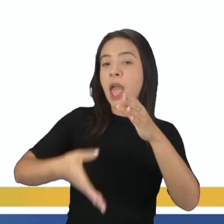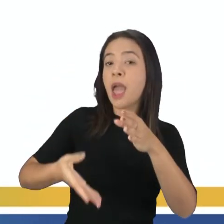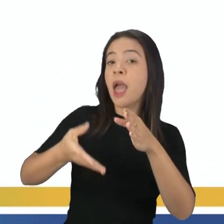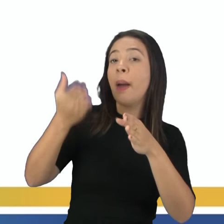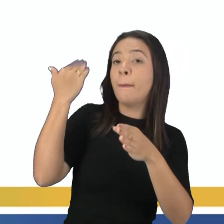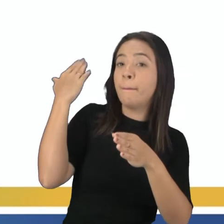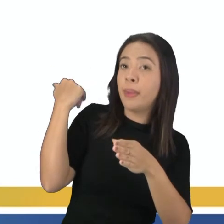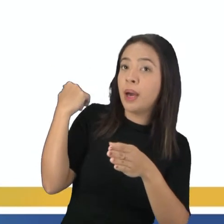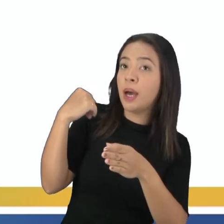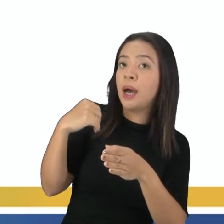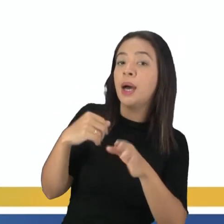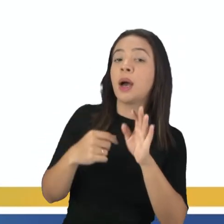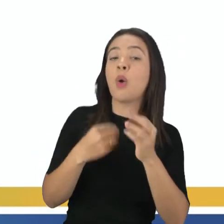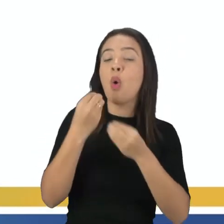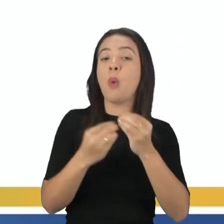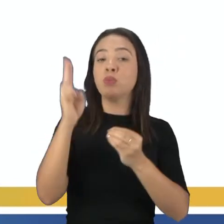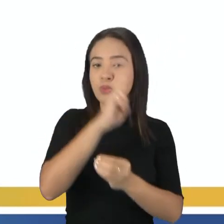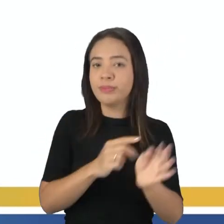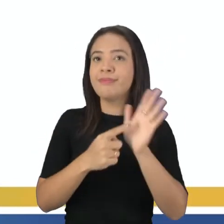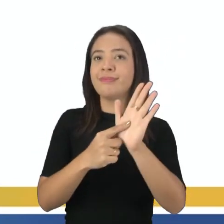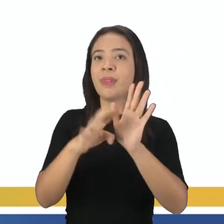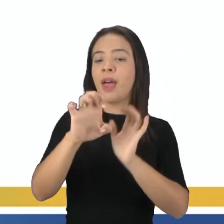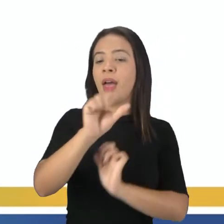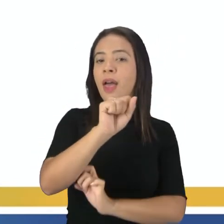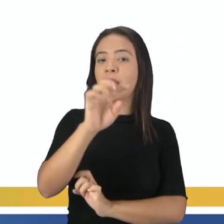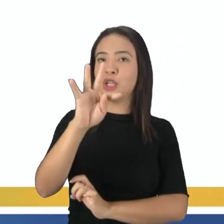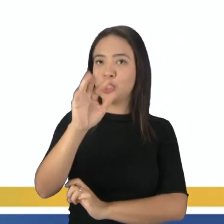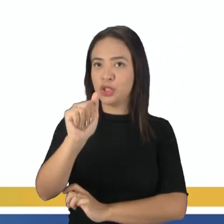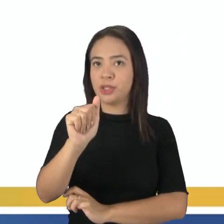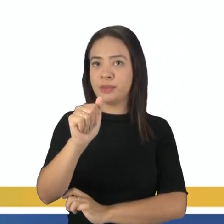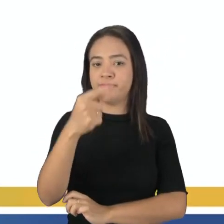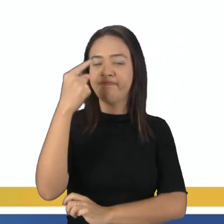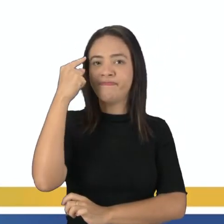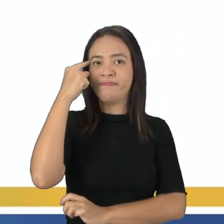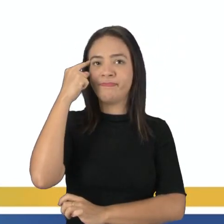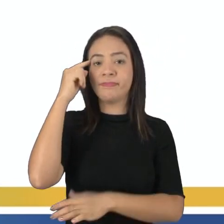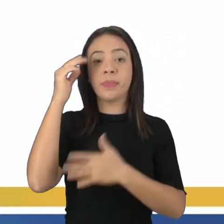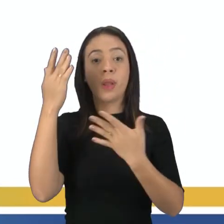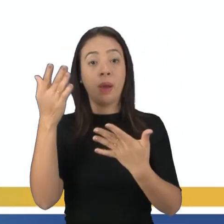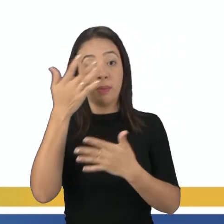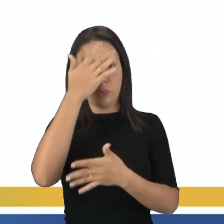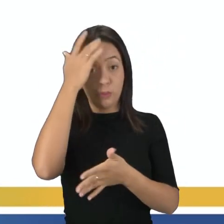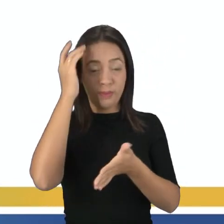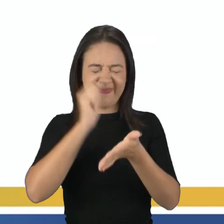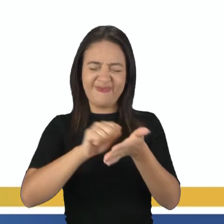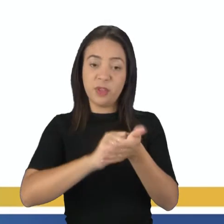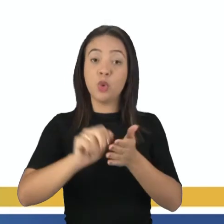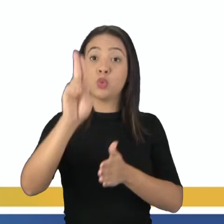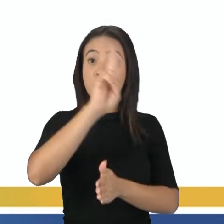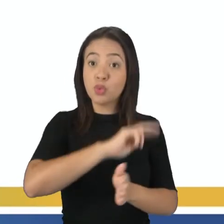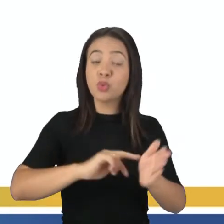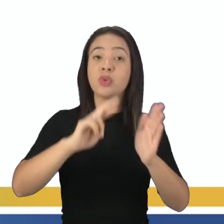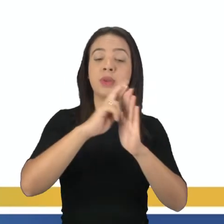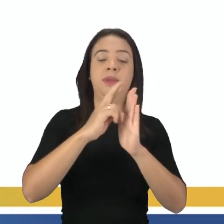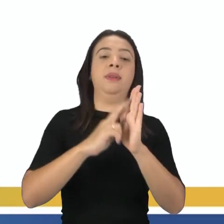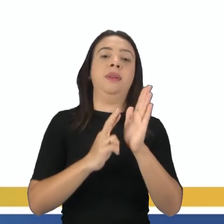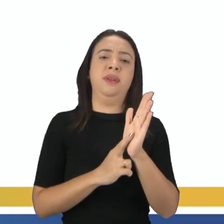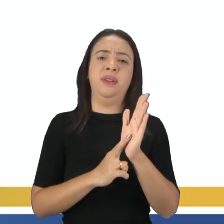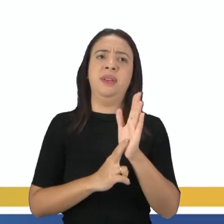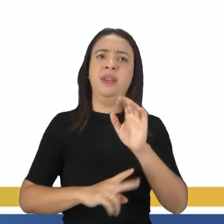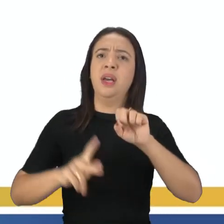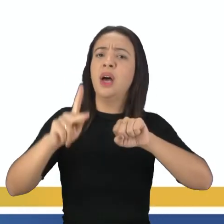Esta mentalidade. Nesse caso, o autor seguiu as regras da gramática normativa de uso dos pronomes